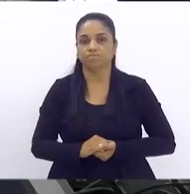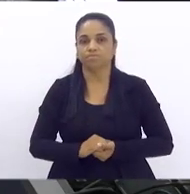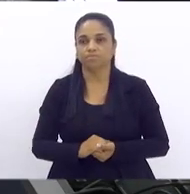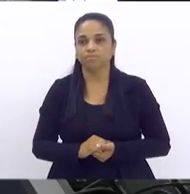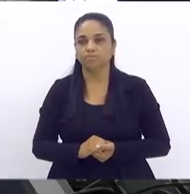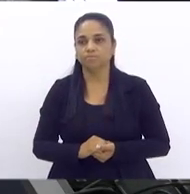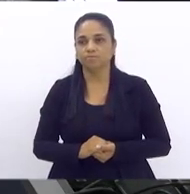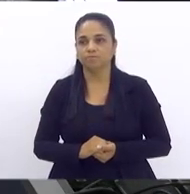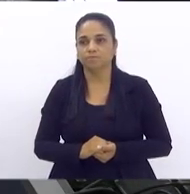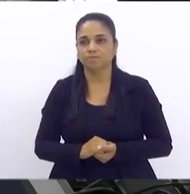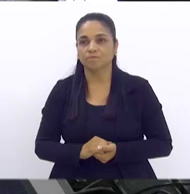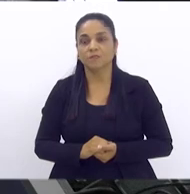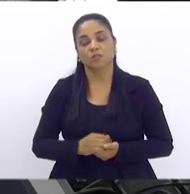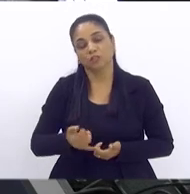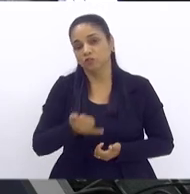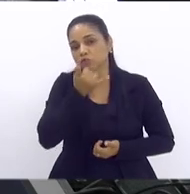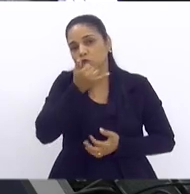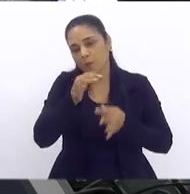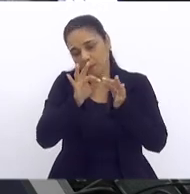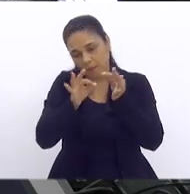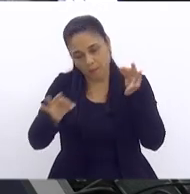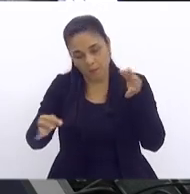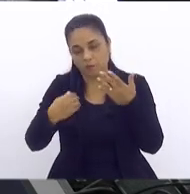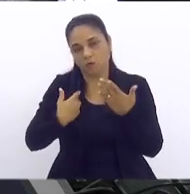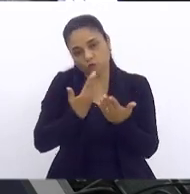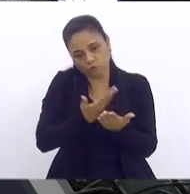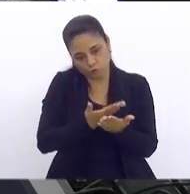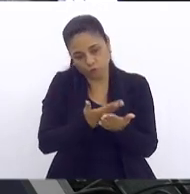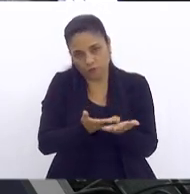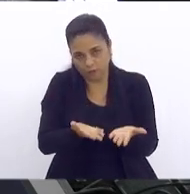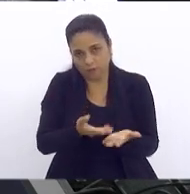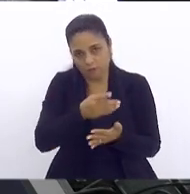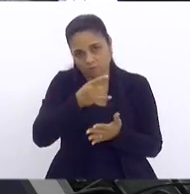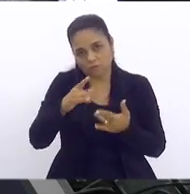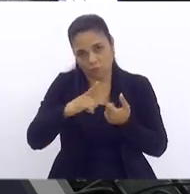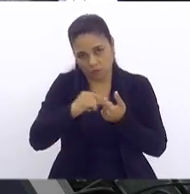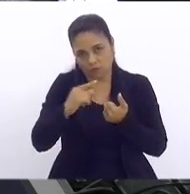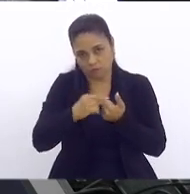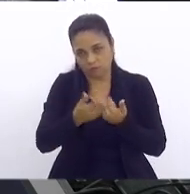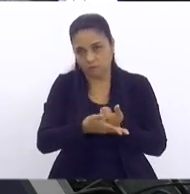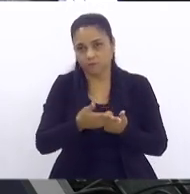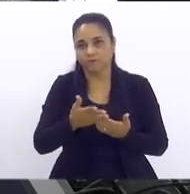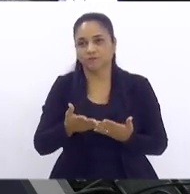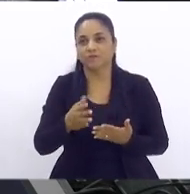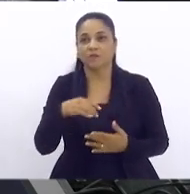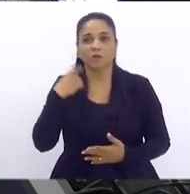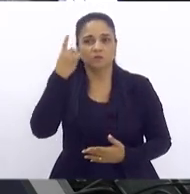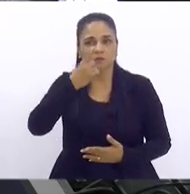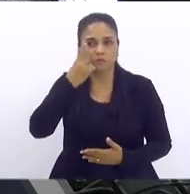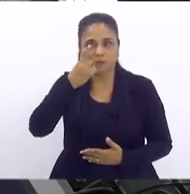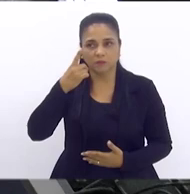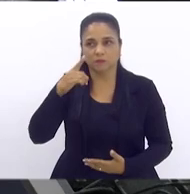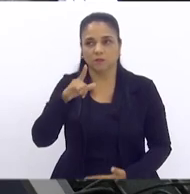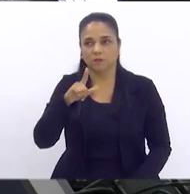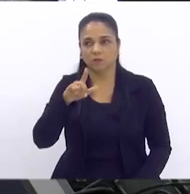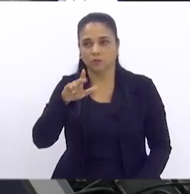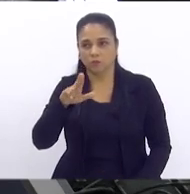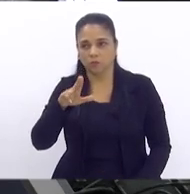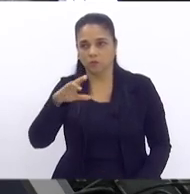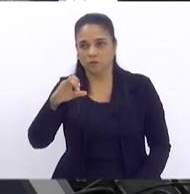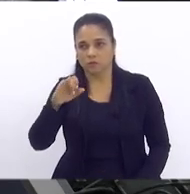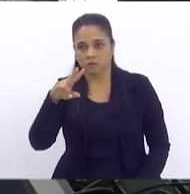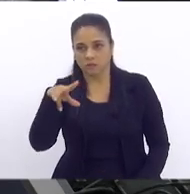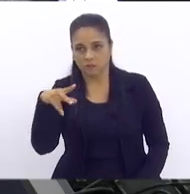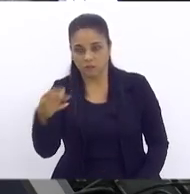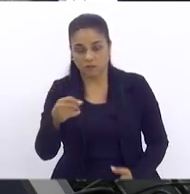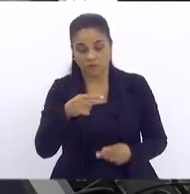Desculpa, eu se me alonguei, mas é porque eu estudei um pouquinho a matéria aqui. Deputada Lucinha, o caso realmente é muito grave, porque você falou apenas de